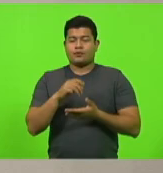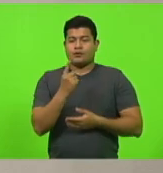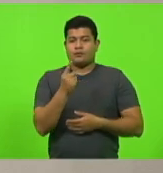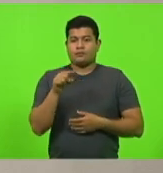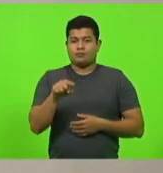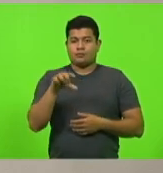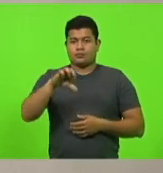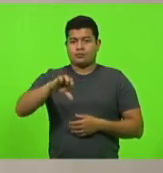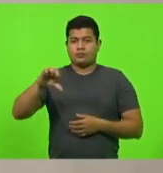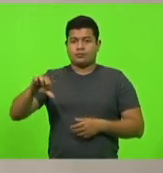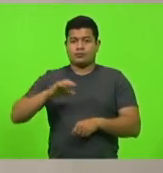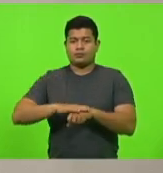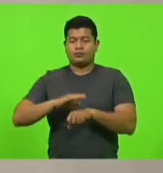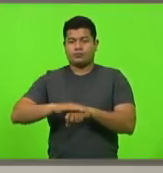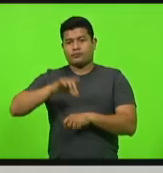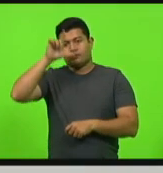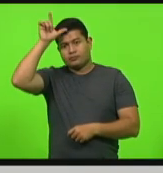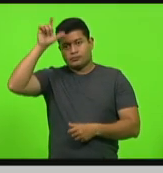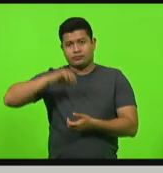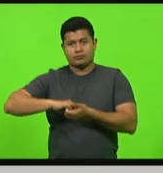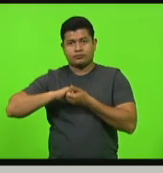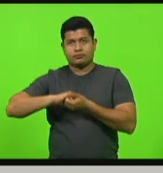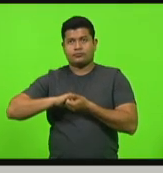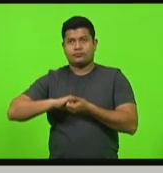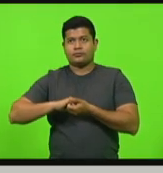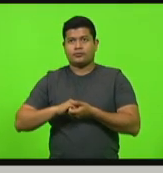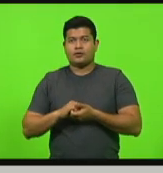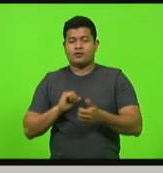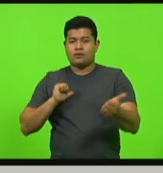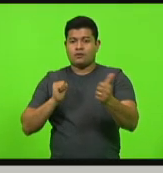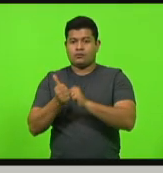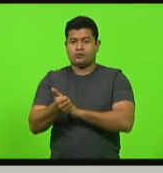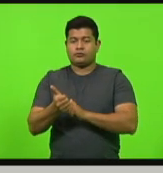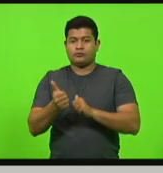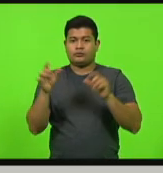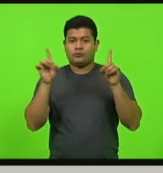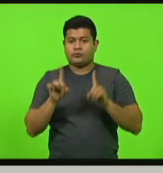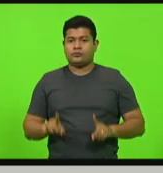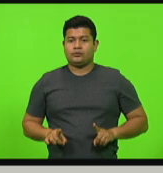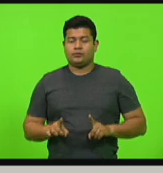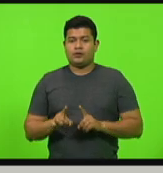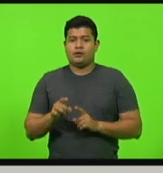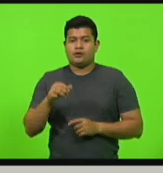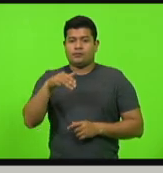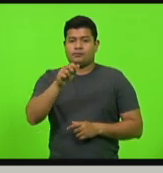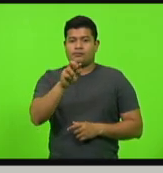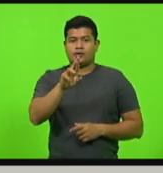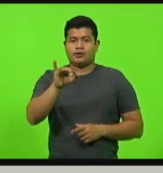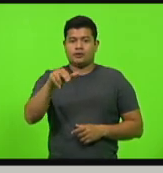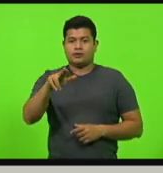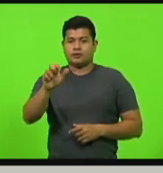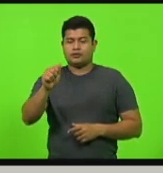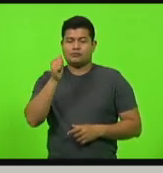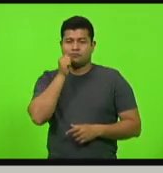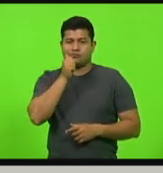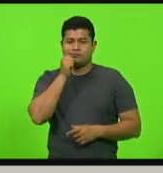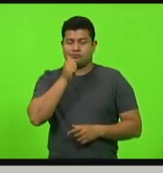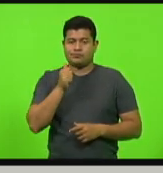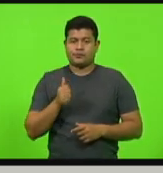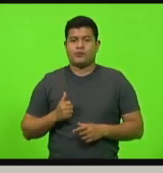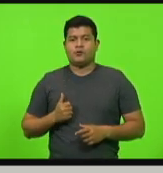1099, autor deputado Sargento Lima, cumprimentando o atleta paralímpica Mariana de Andrade de Melo,